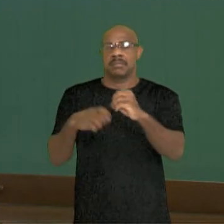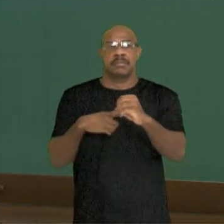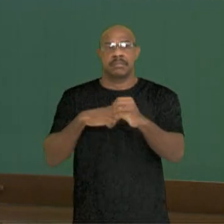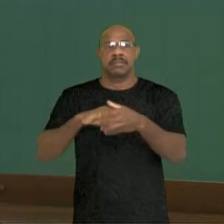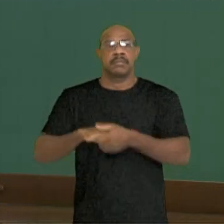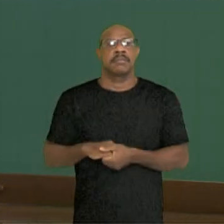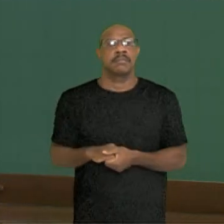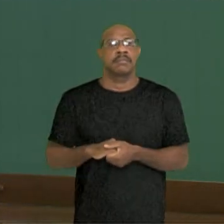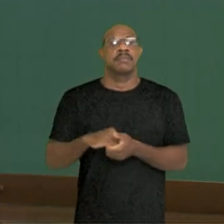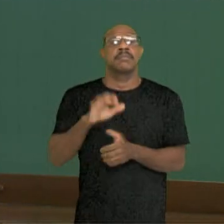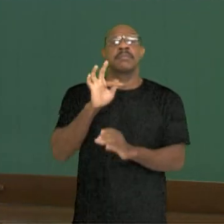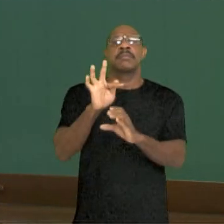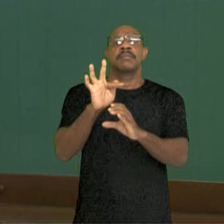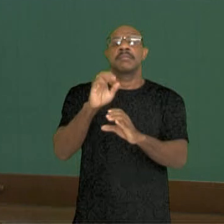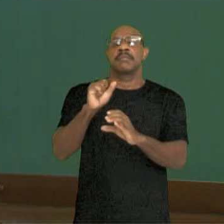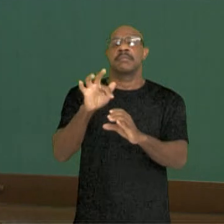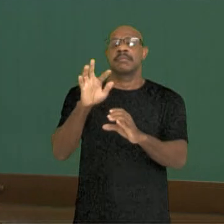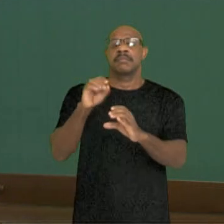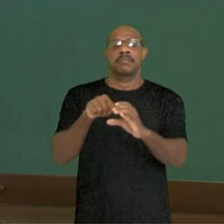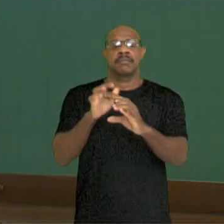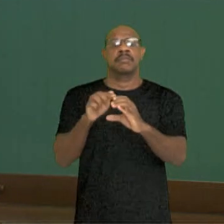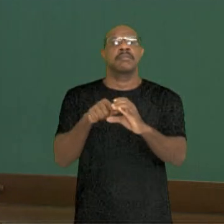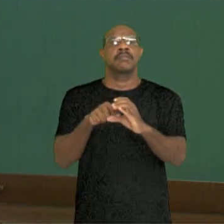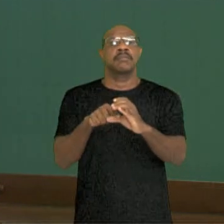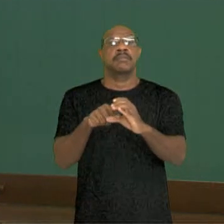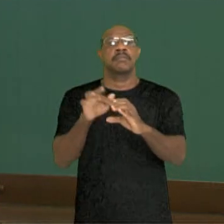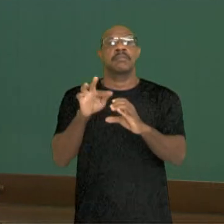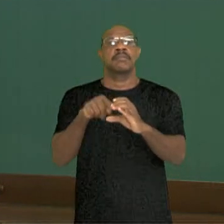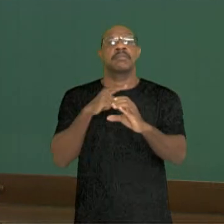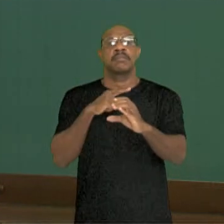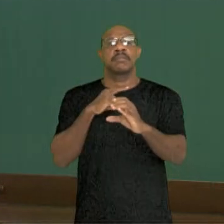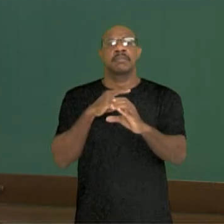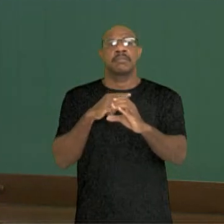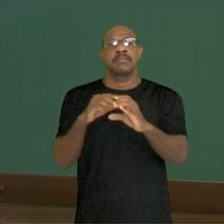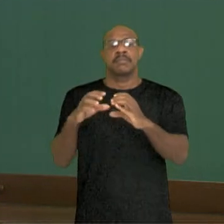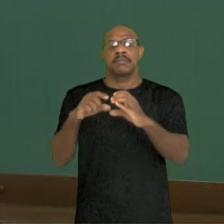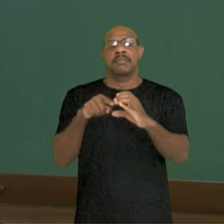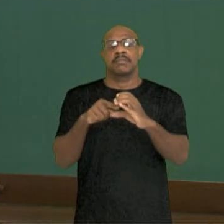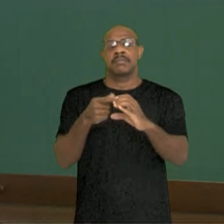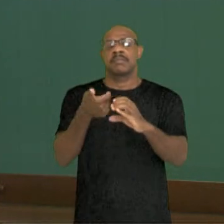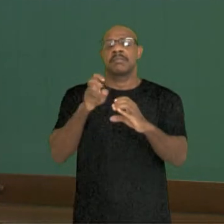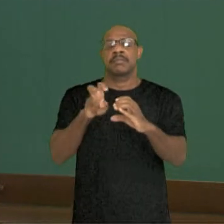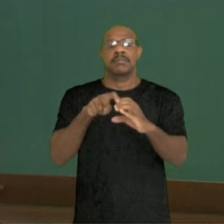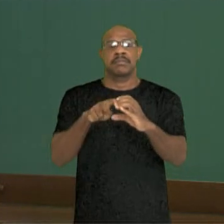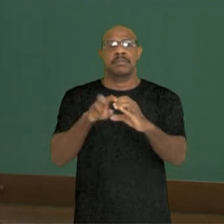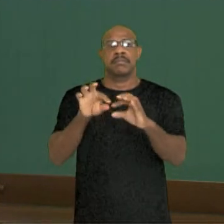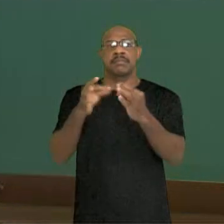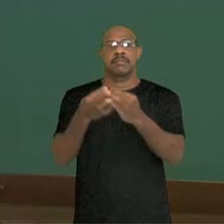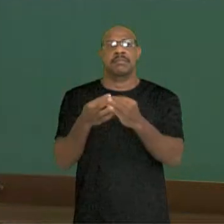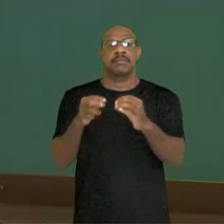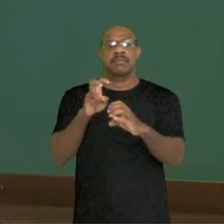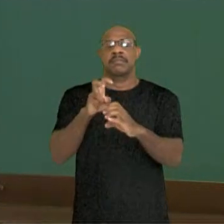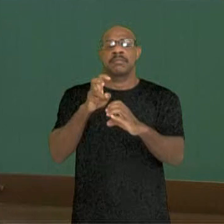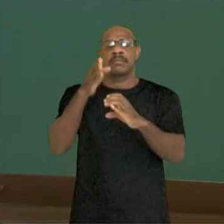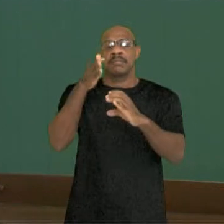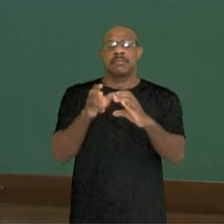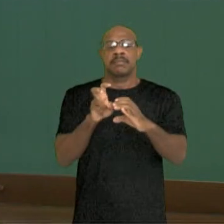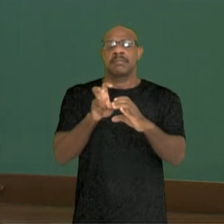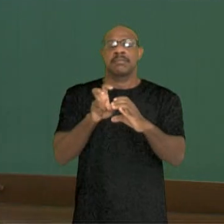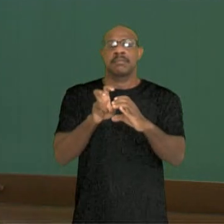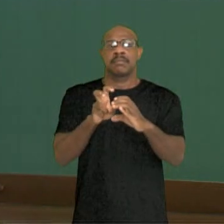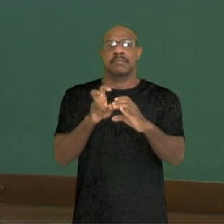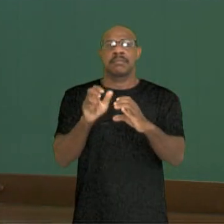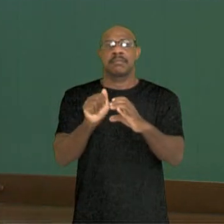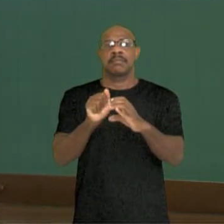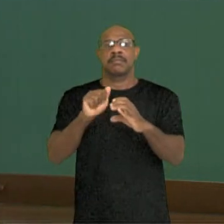E o fósforo? Coluna 15, ou 5A, ou família do nitrogênio. 5A ou 15, 5 elétrons